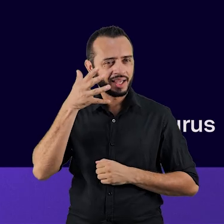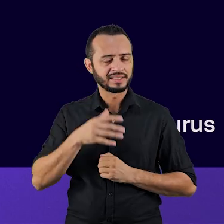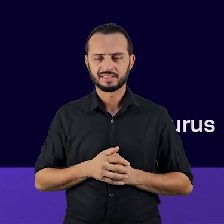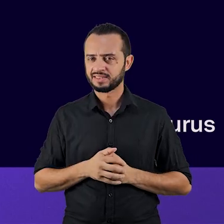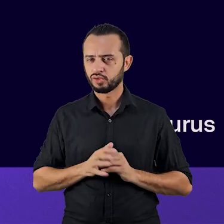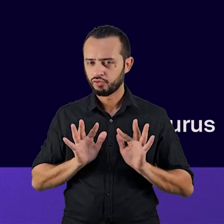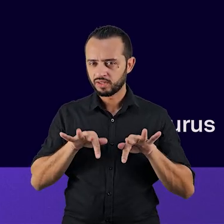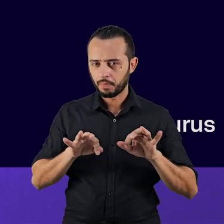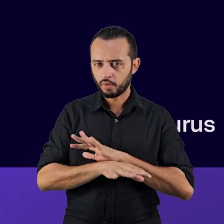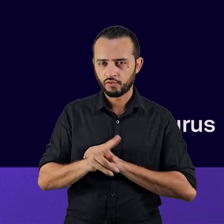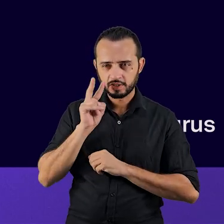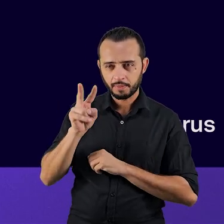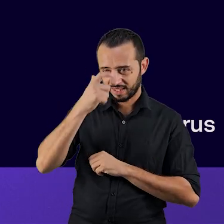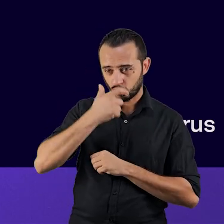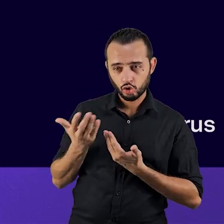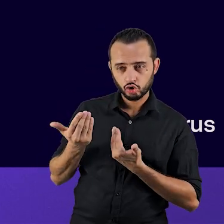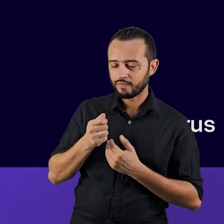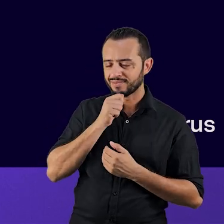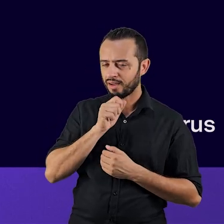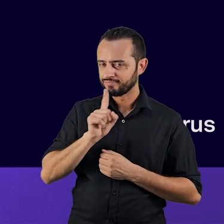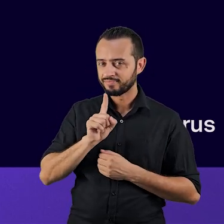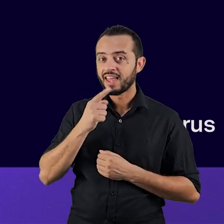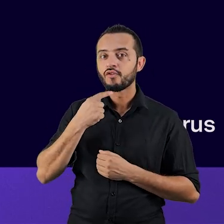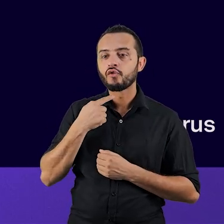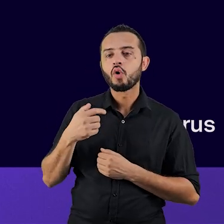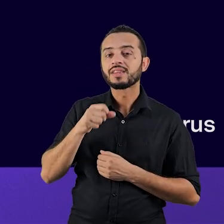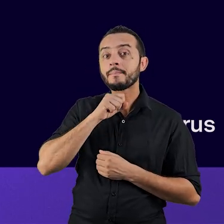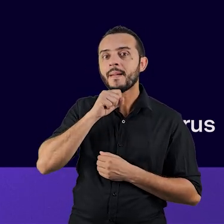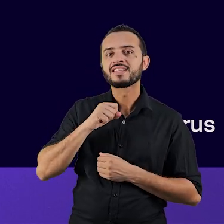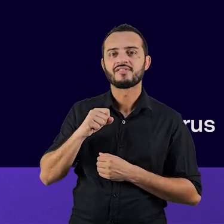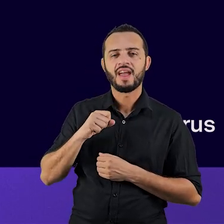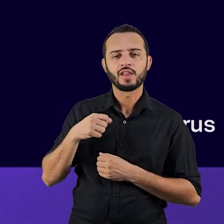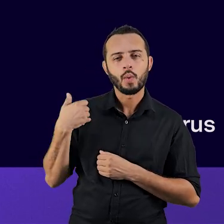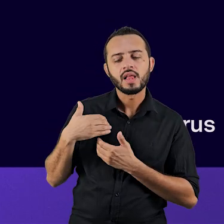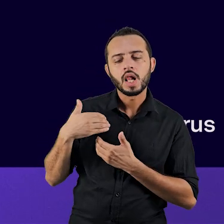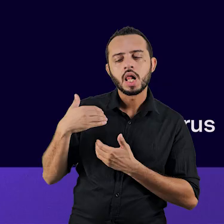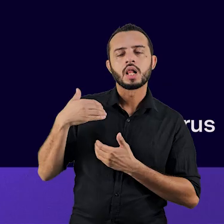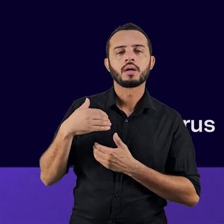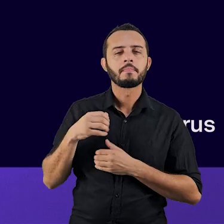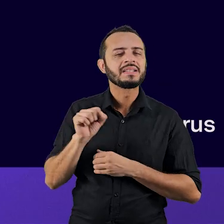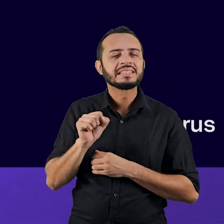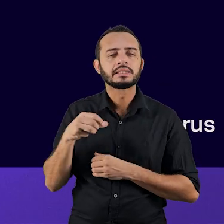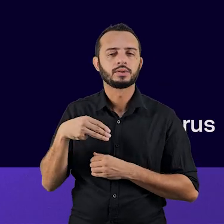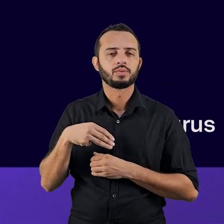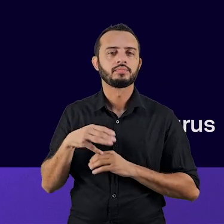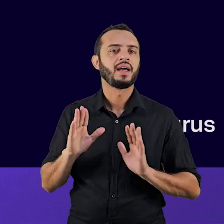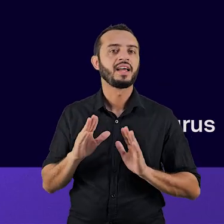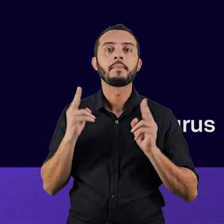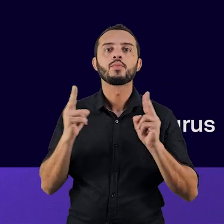mais novo, vocês vão me ver um pouco mais velho. Tá? Vocês não vão ver um ovo quebrado voltando a ser um ovo inteiro. Tá? Esses são